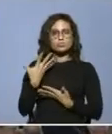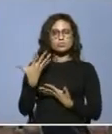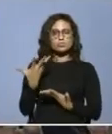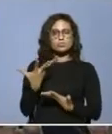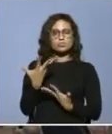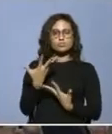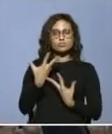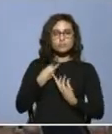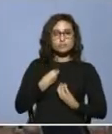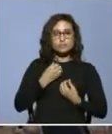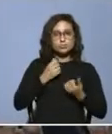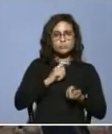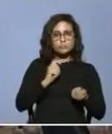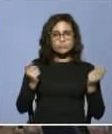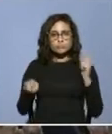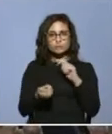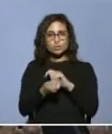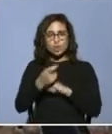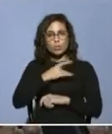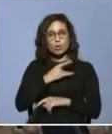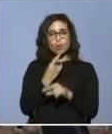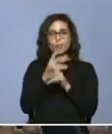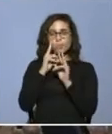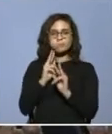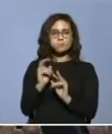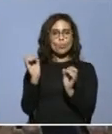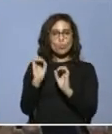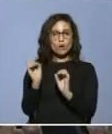para o amor do que é invisível.